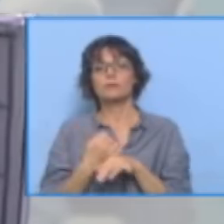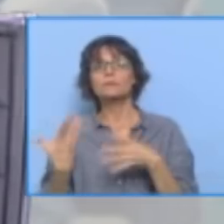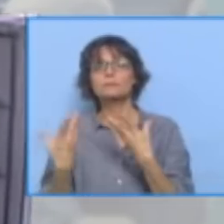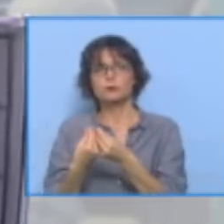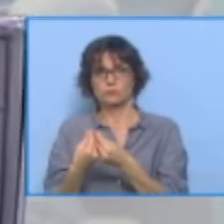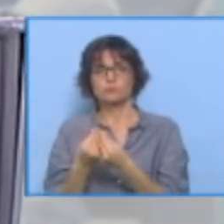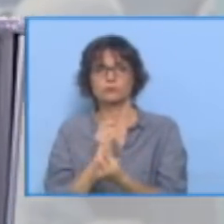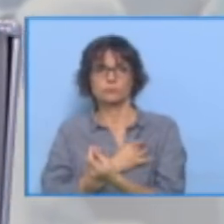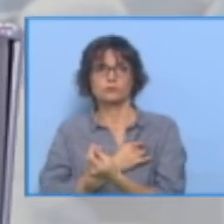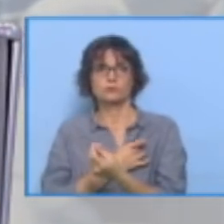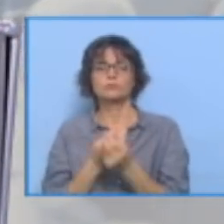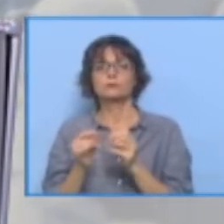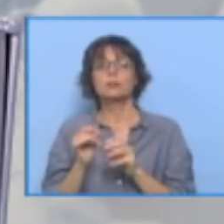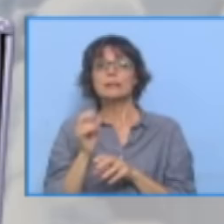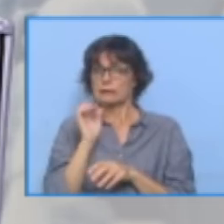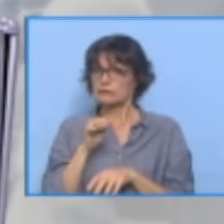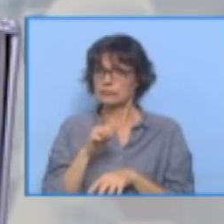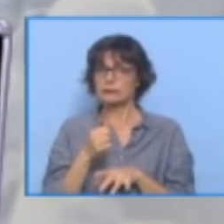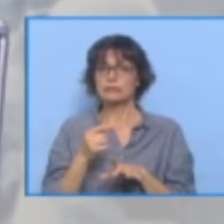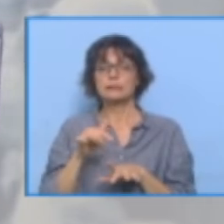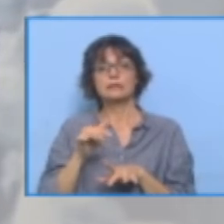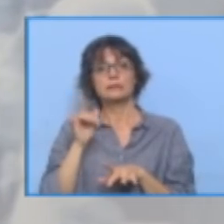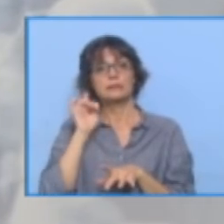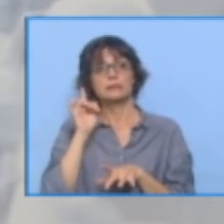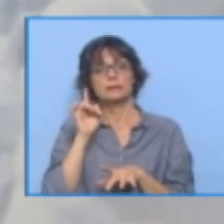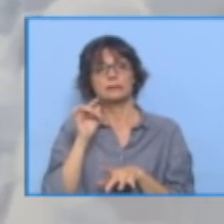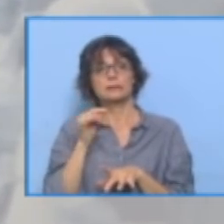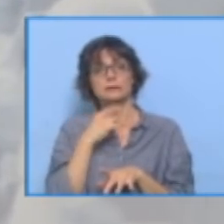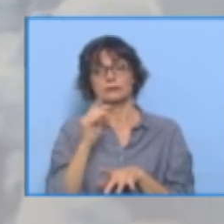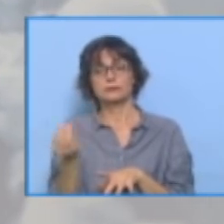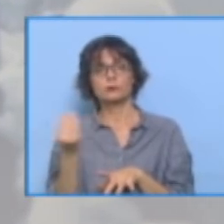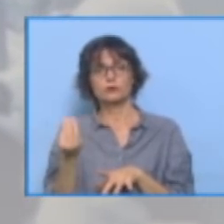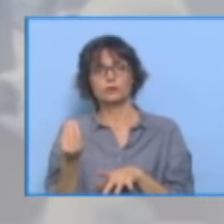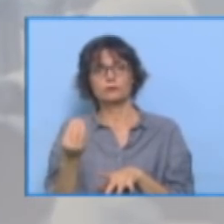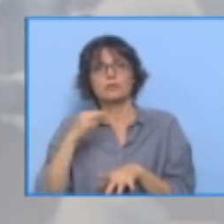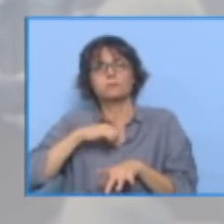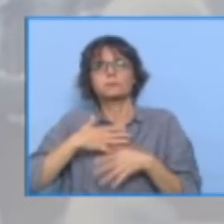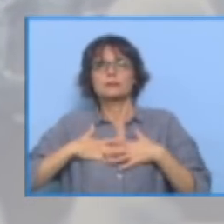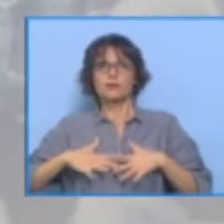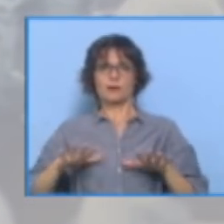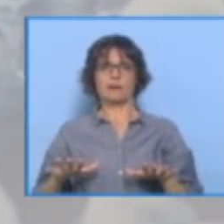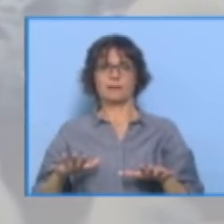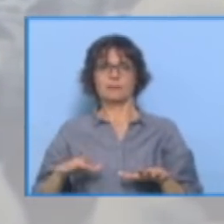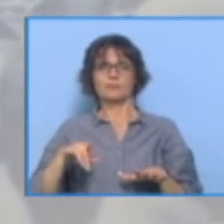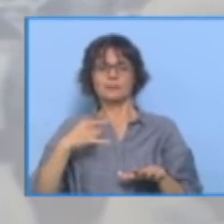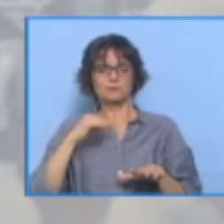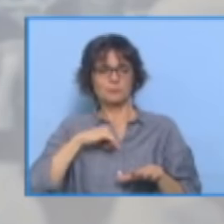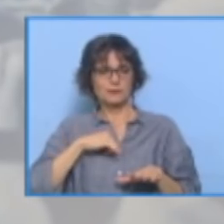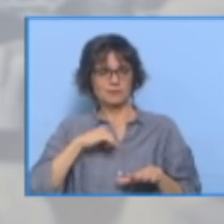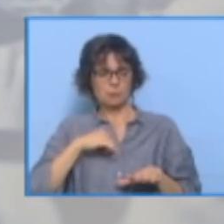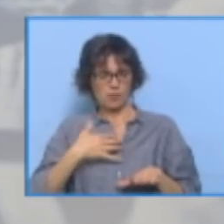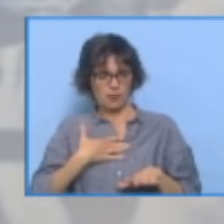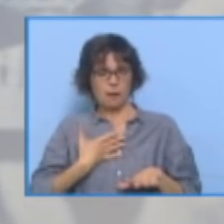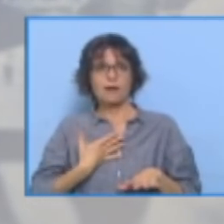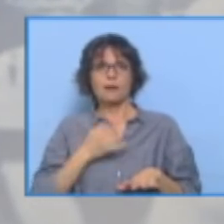quer dizer, acho que é fácil de perceber, mas que é importante os jovens primeiro sentirem-se confortáveis e descobrirem esta luz, não é, dentro de si, para depois também